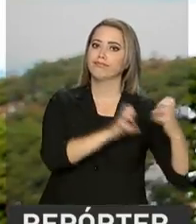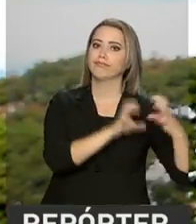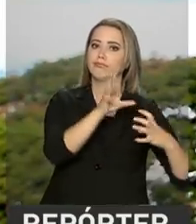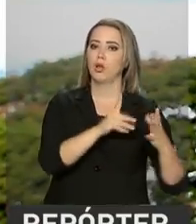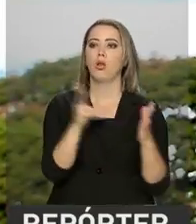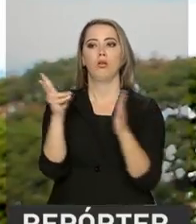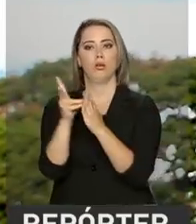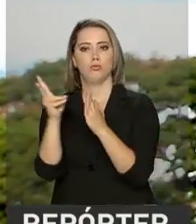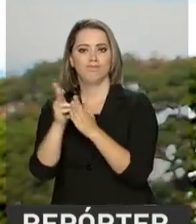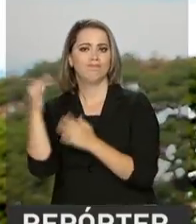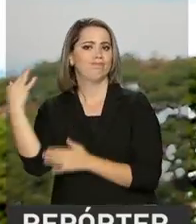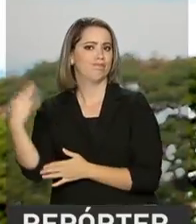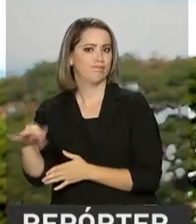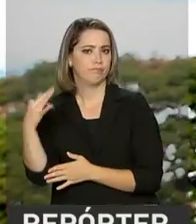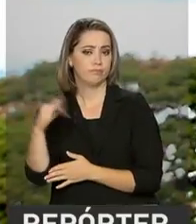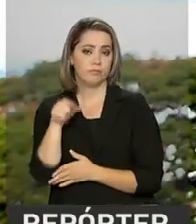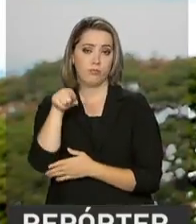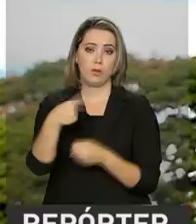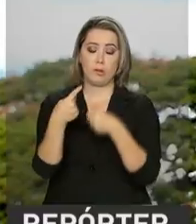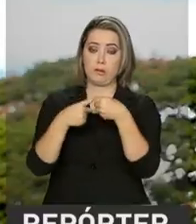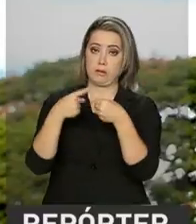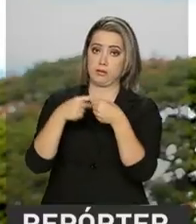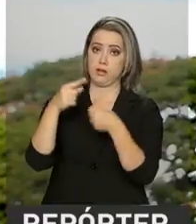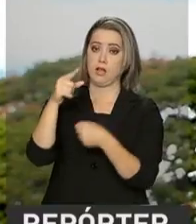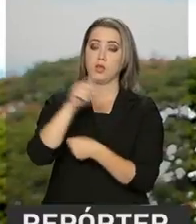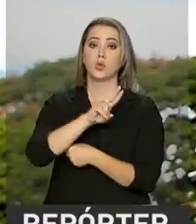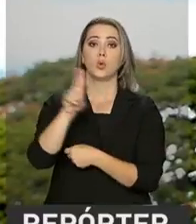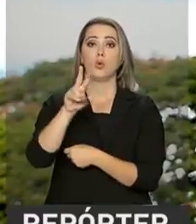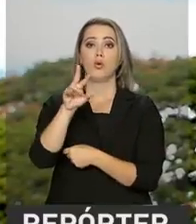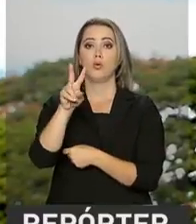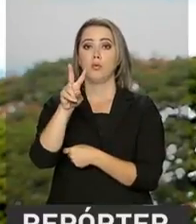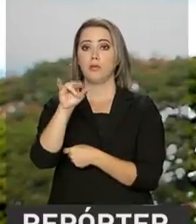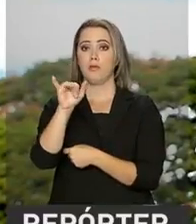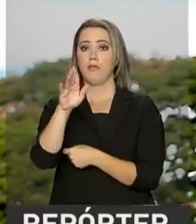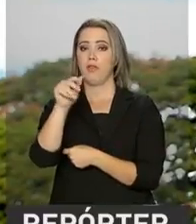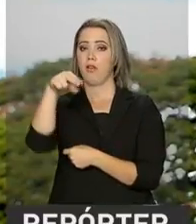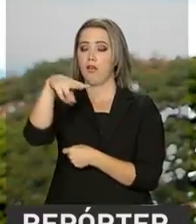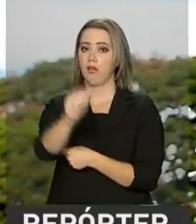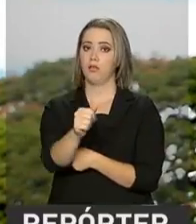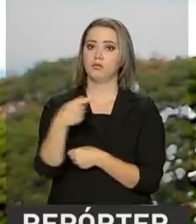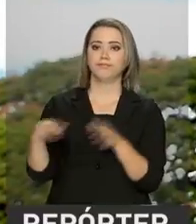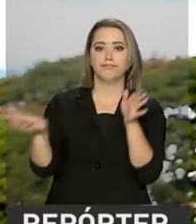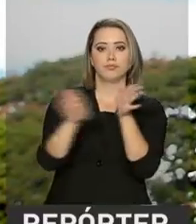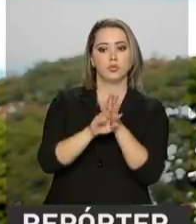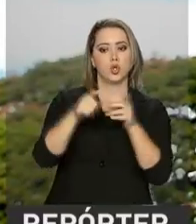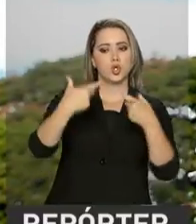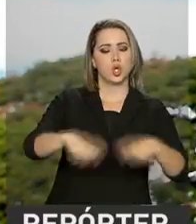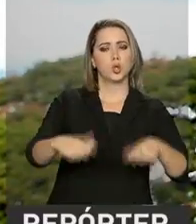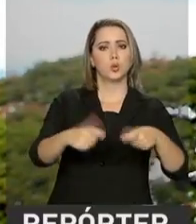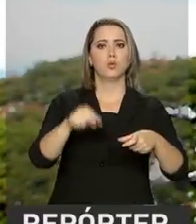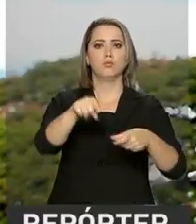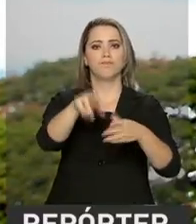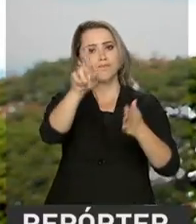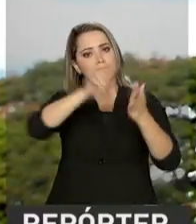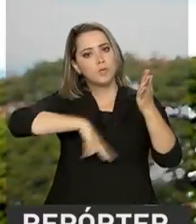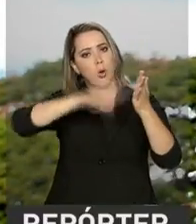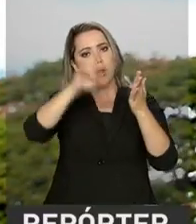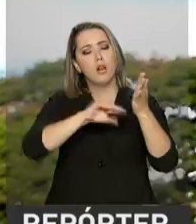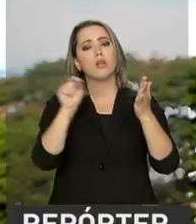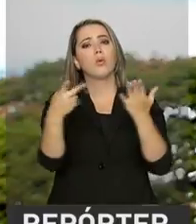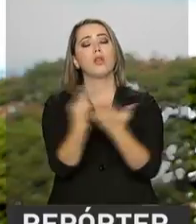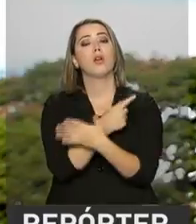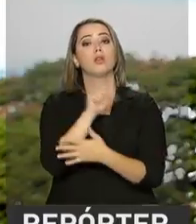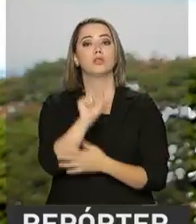no município de viana uma equipe de brasília e deve chegar a qualquer momento no local do conflito eles farão um relatório sobre a situação